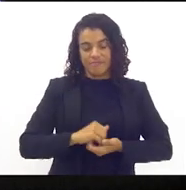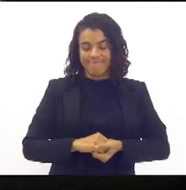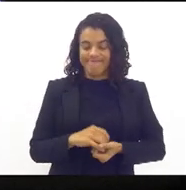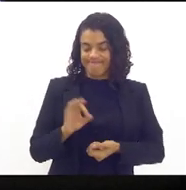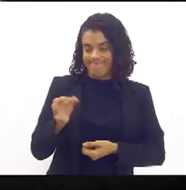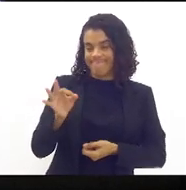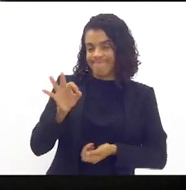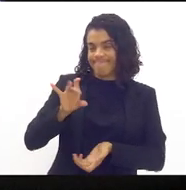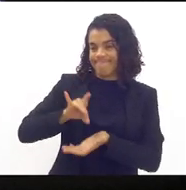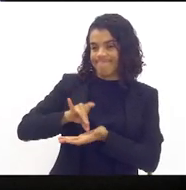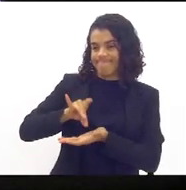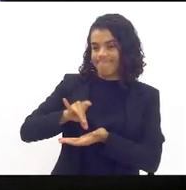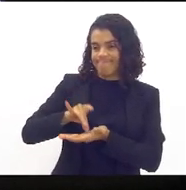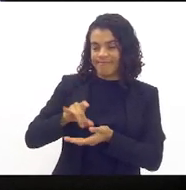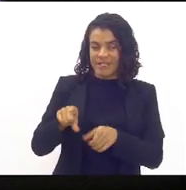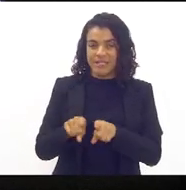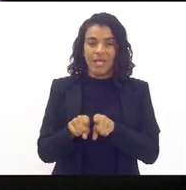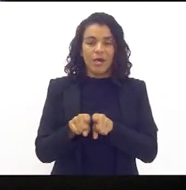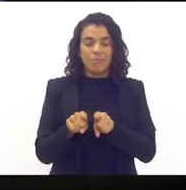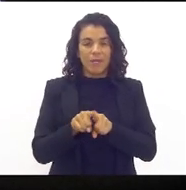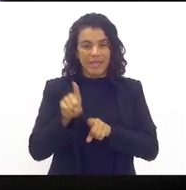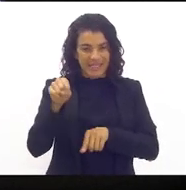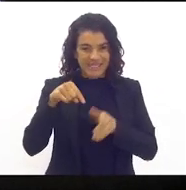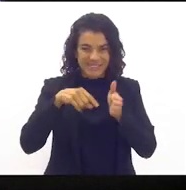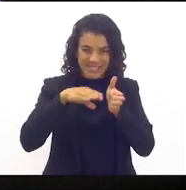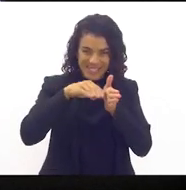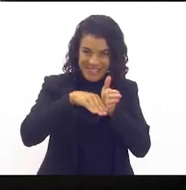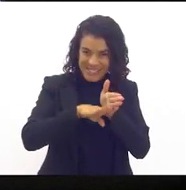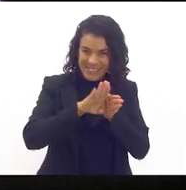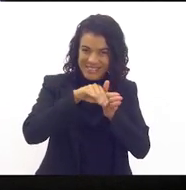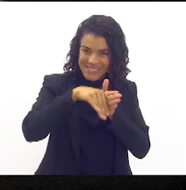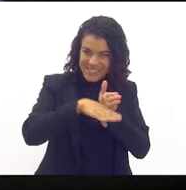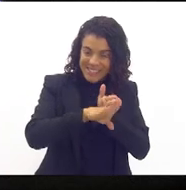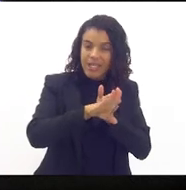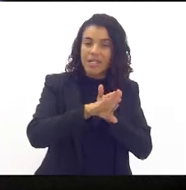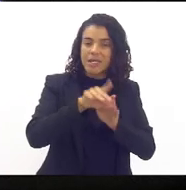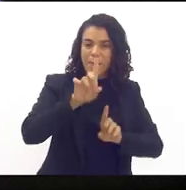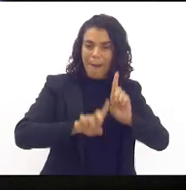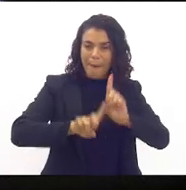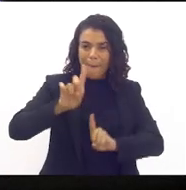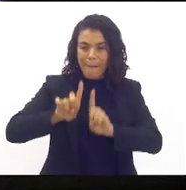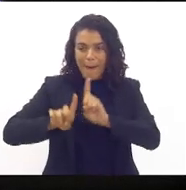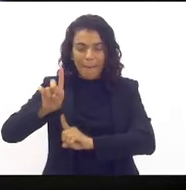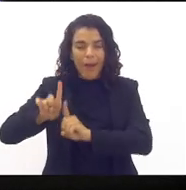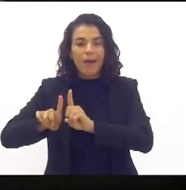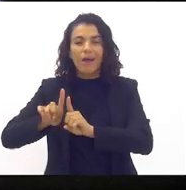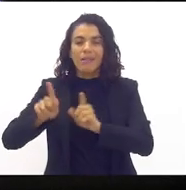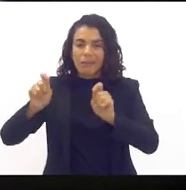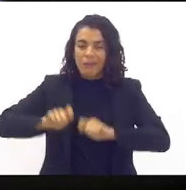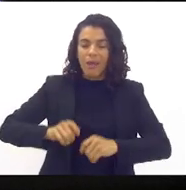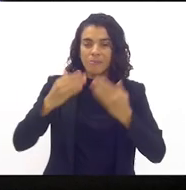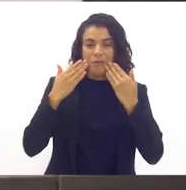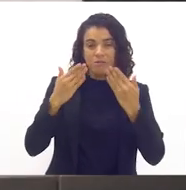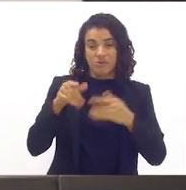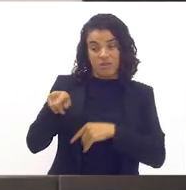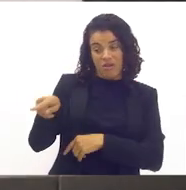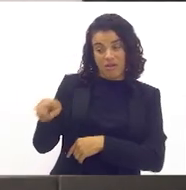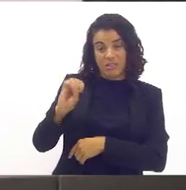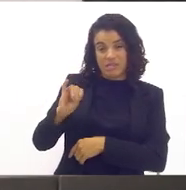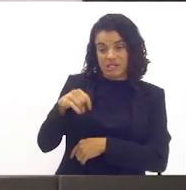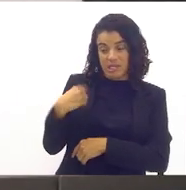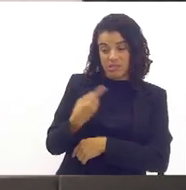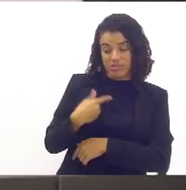Verdade. Assim, e a tendência, esse gráfico do histórico aqui serve justamente para mostrar assim, olha, que se algo não for feito,